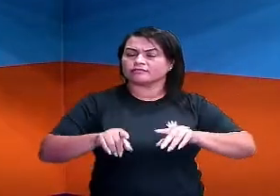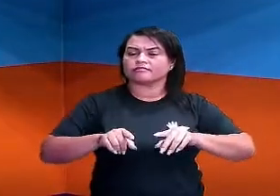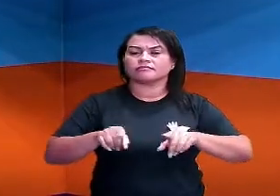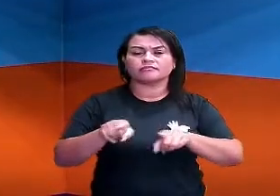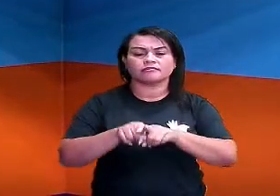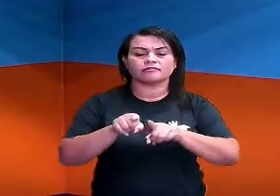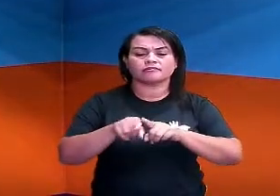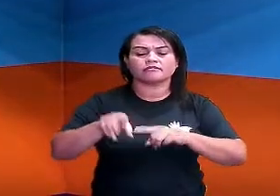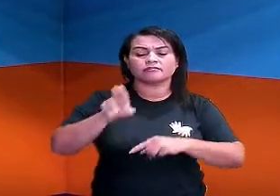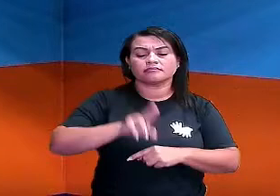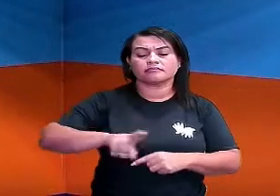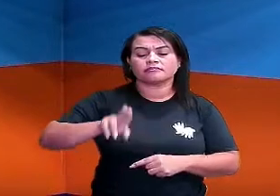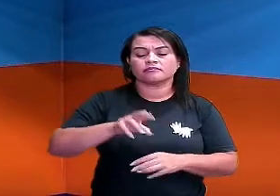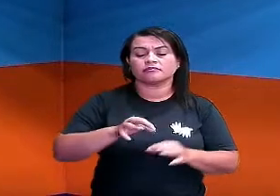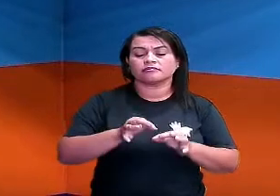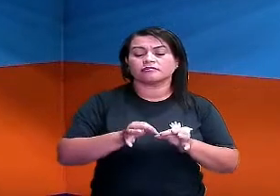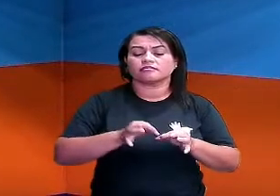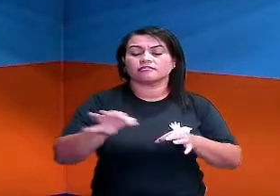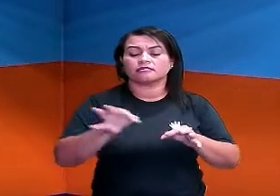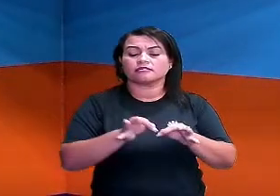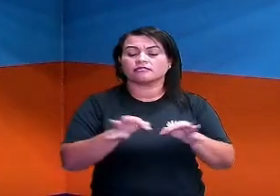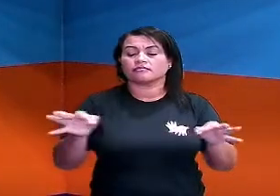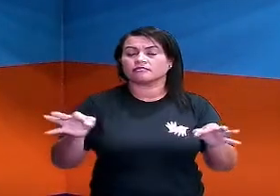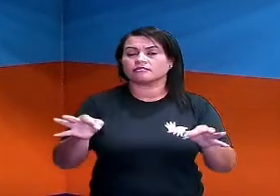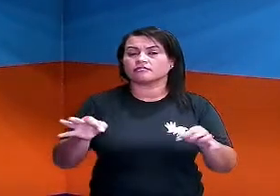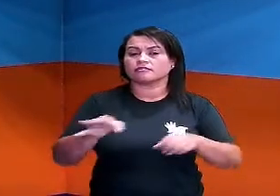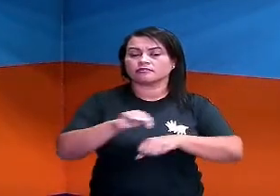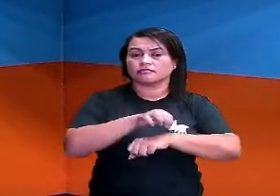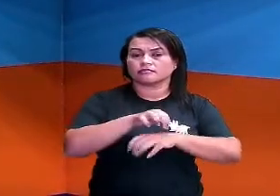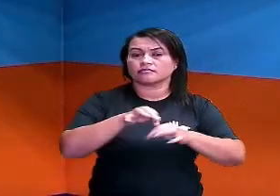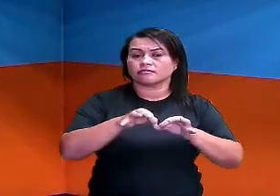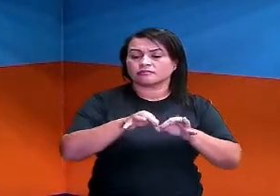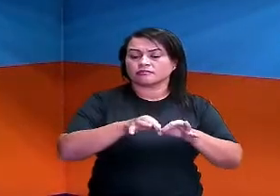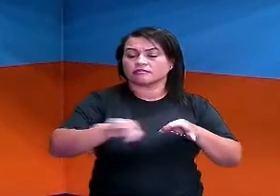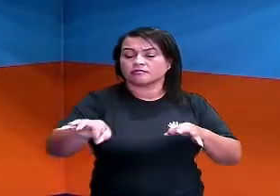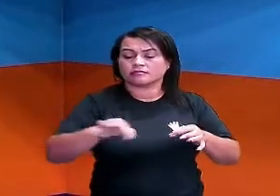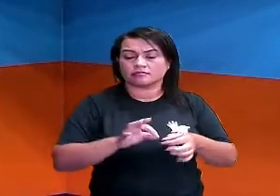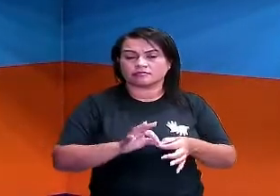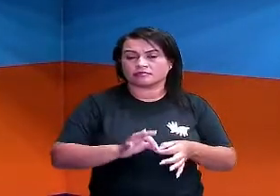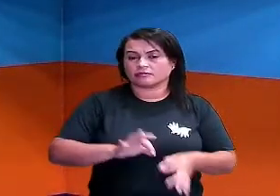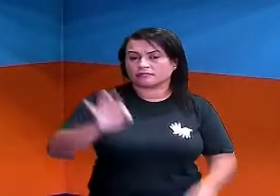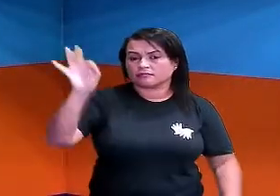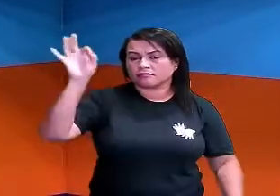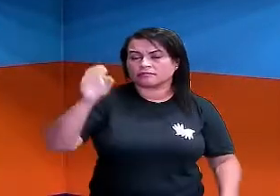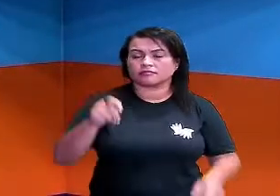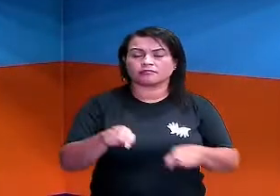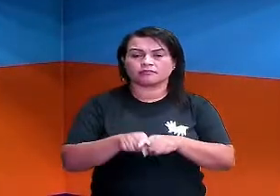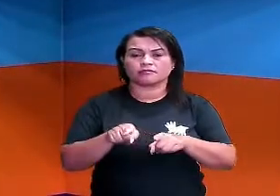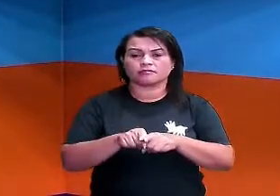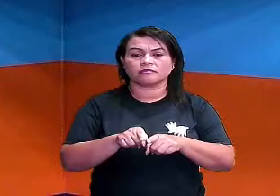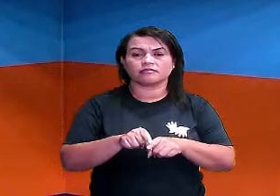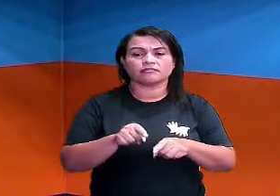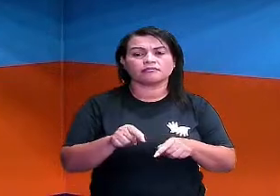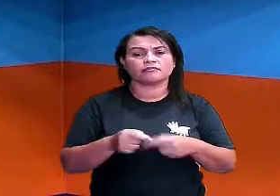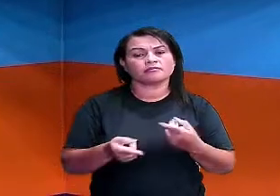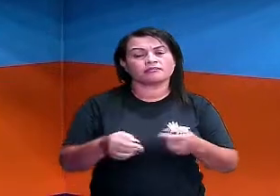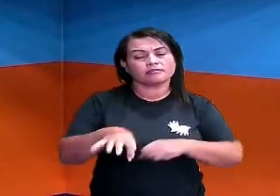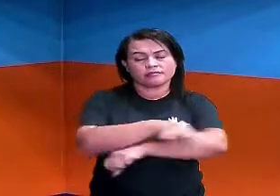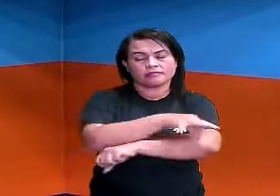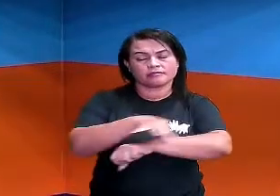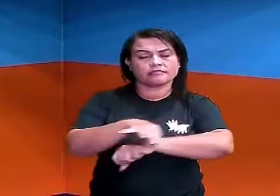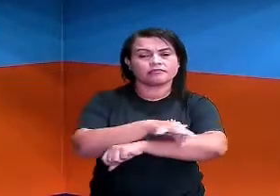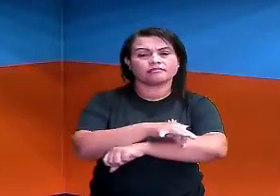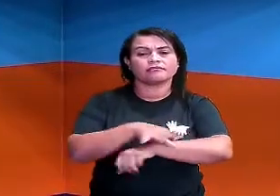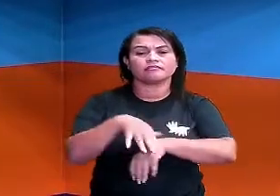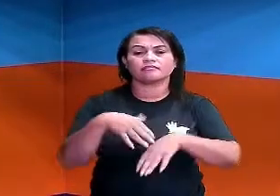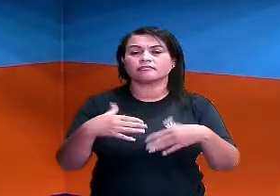pode utilizar para medir é a trena, a régua e a fita métrica, por exemplo, tá?